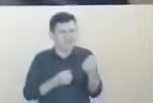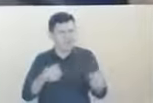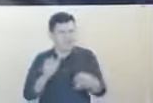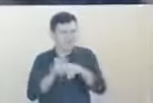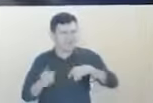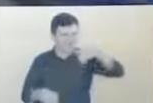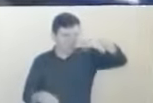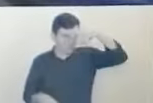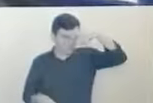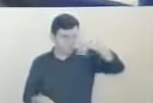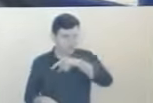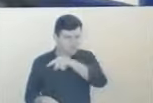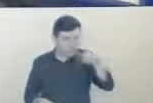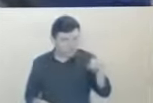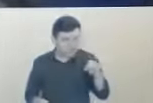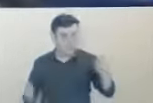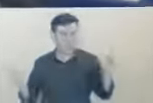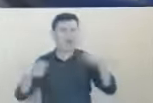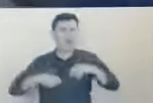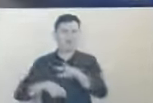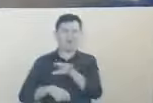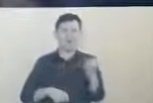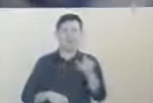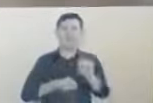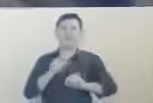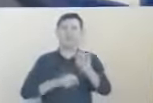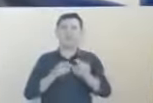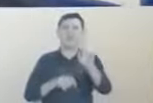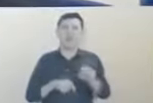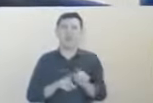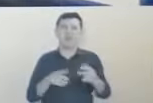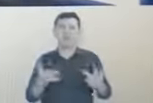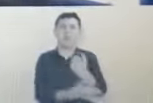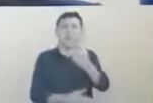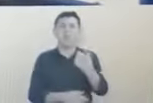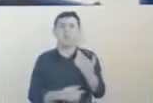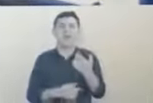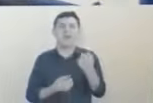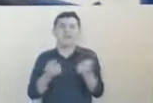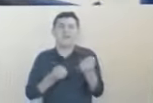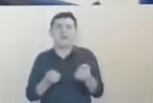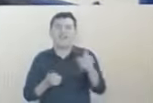Senhores seriam capaz de comprar um carro do dalayon